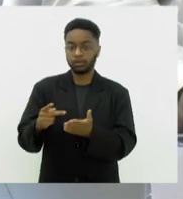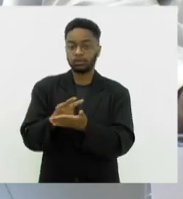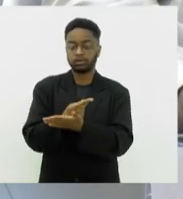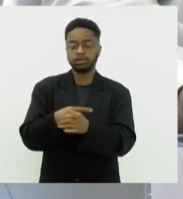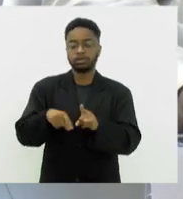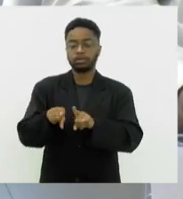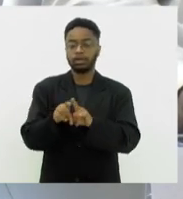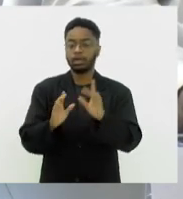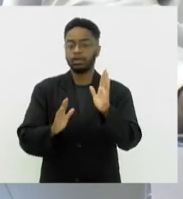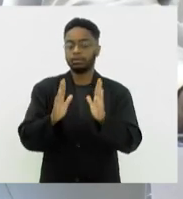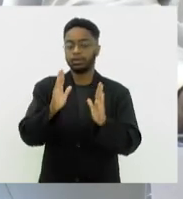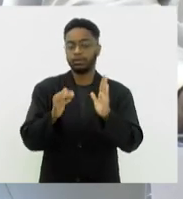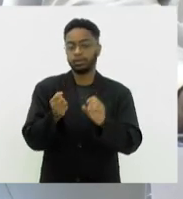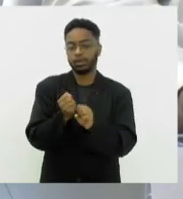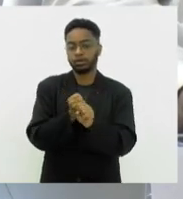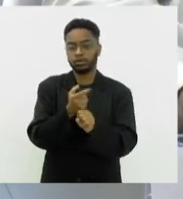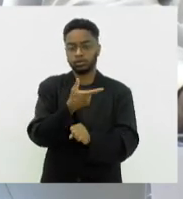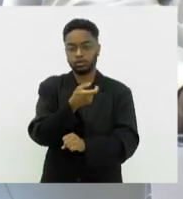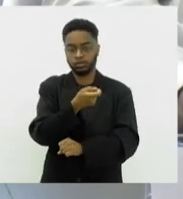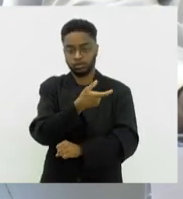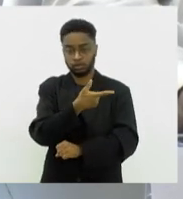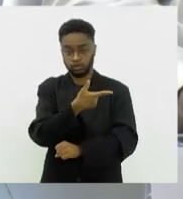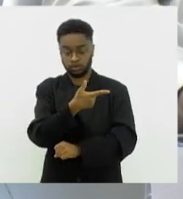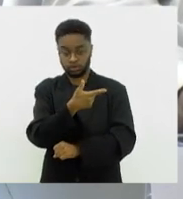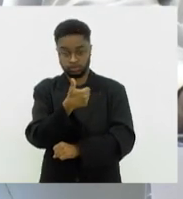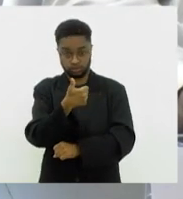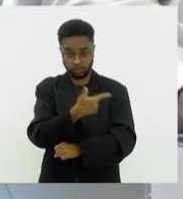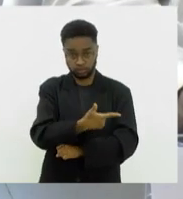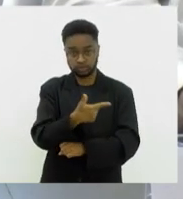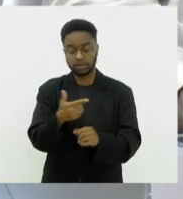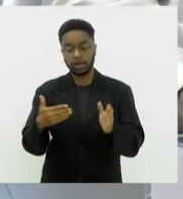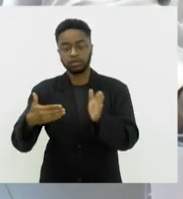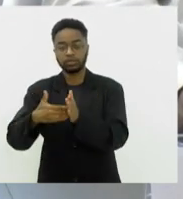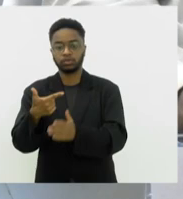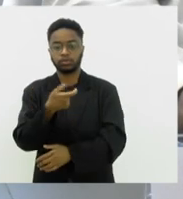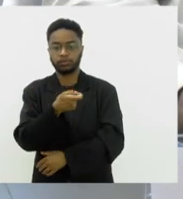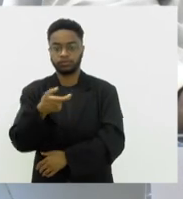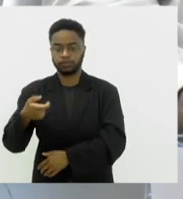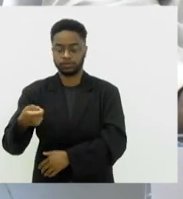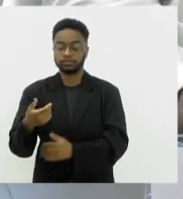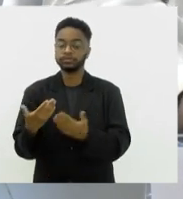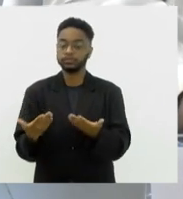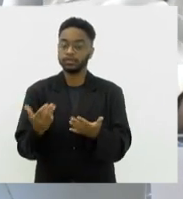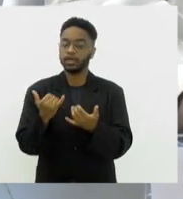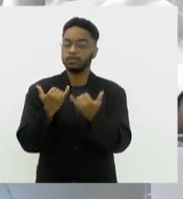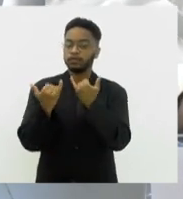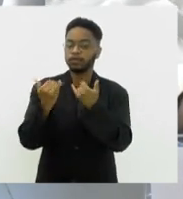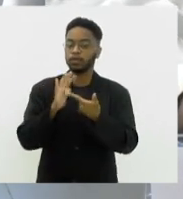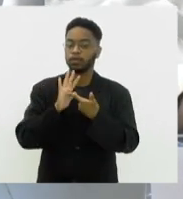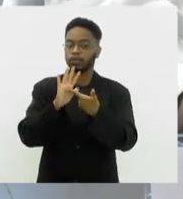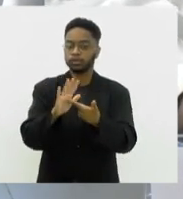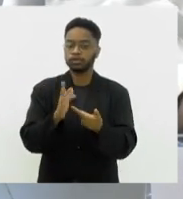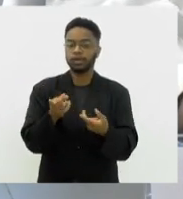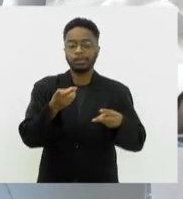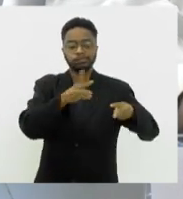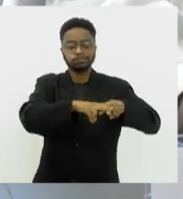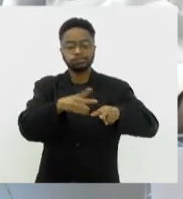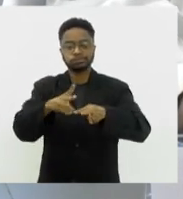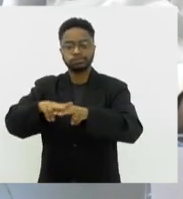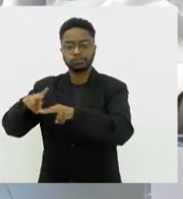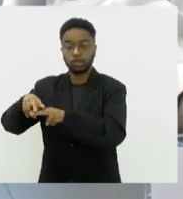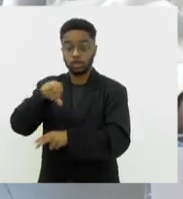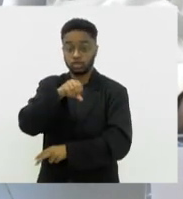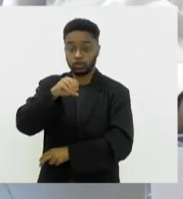2012 e 2020 de acordo com esses dados eh pelo menos 90 prisões foram